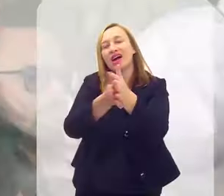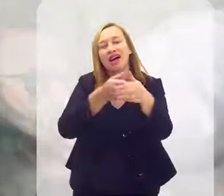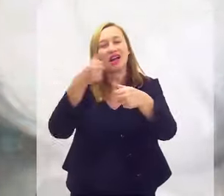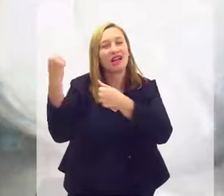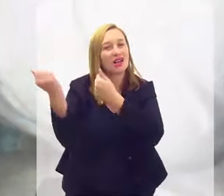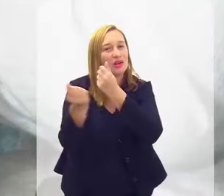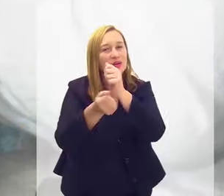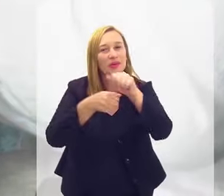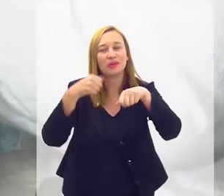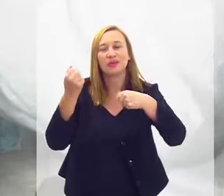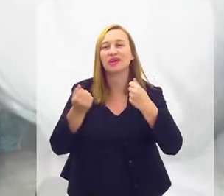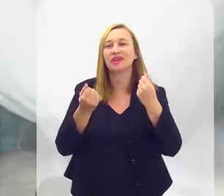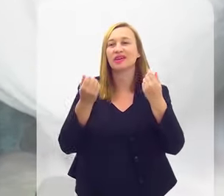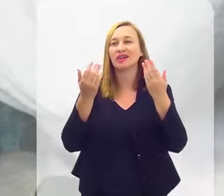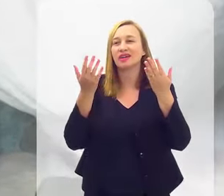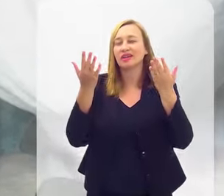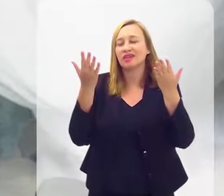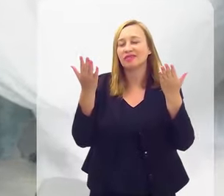Senhor